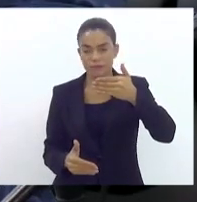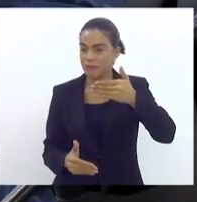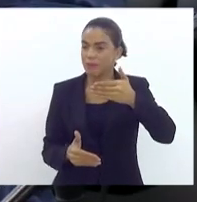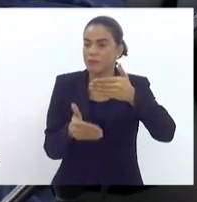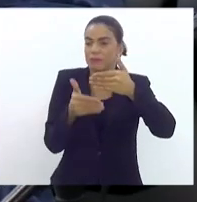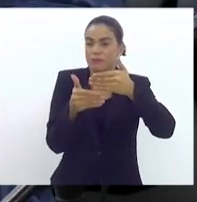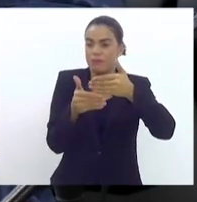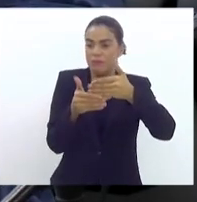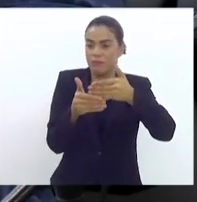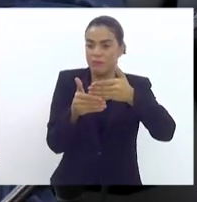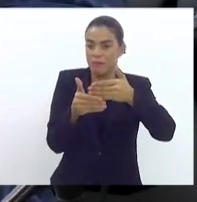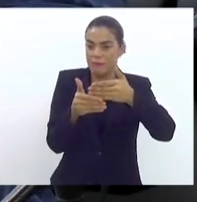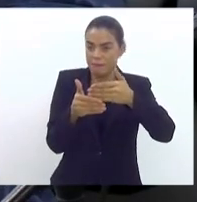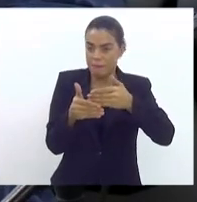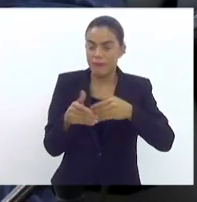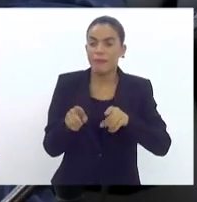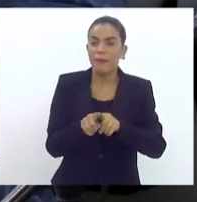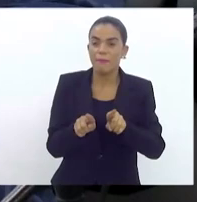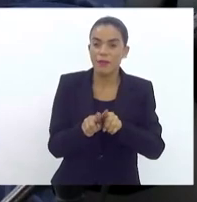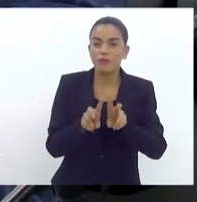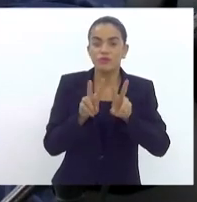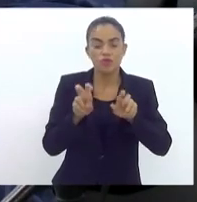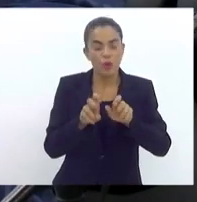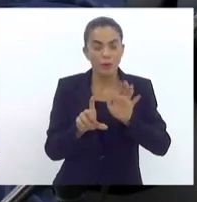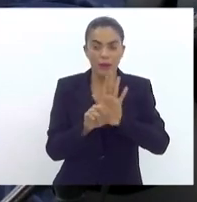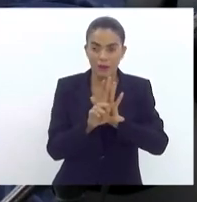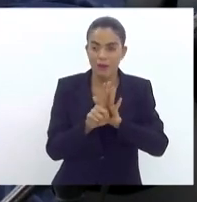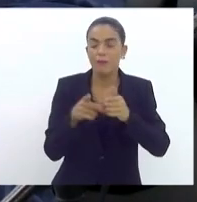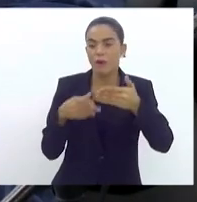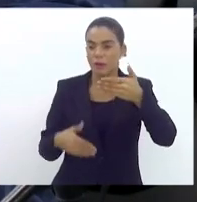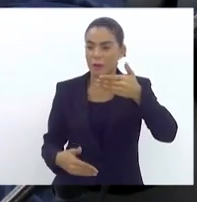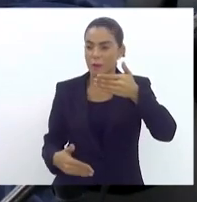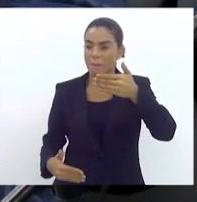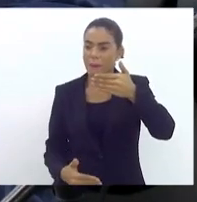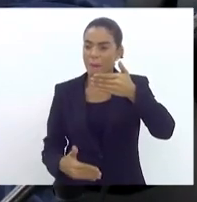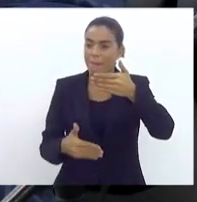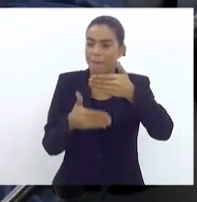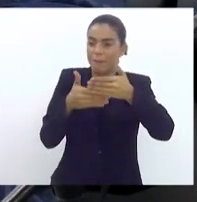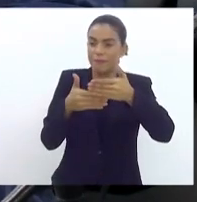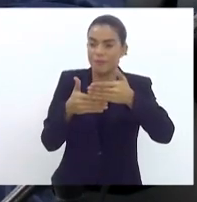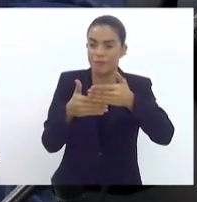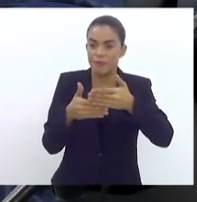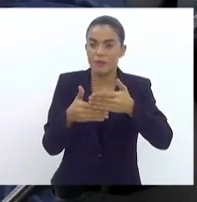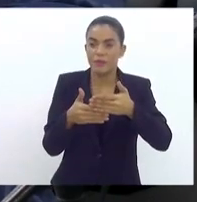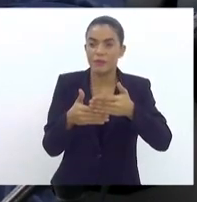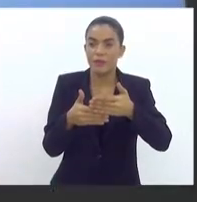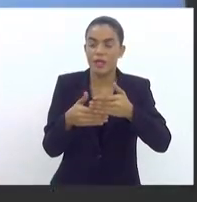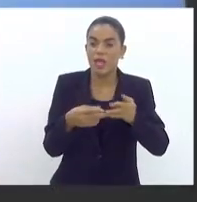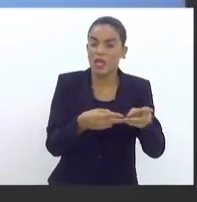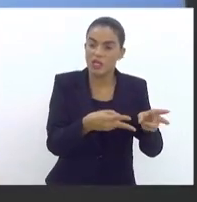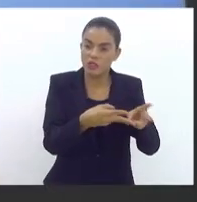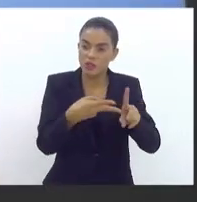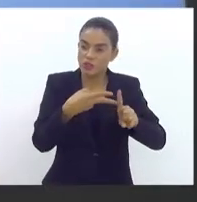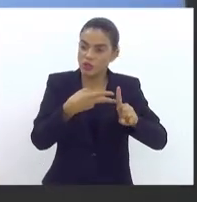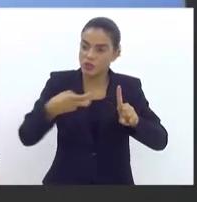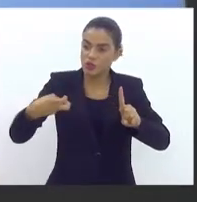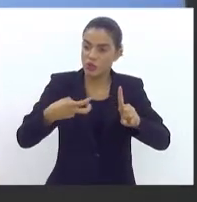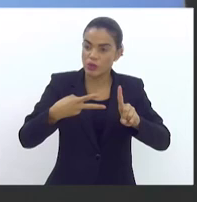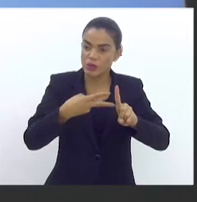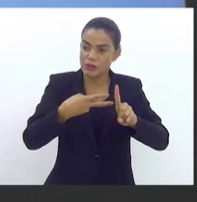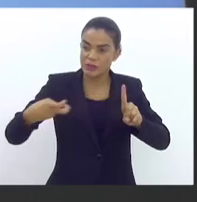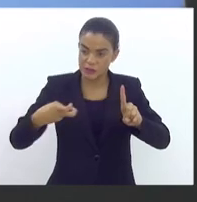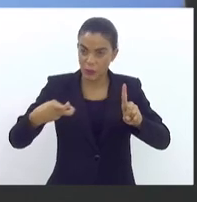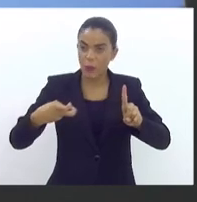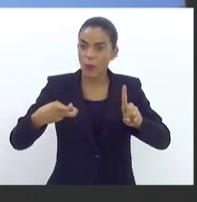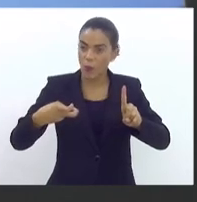eventualmente pode caracterizar a invasão dispositivo alheio pode pular e extorsão enfim sexo stotil né que